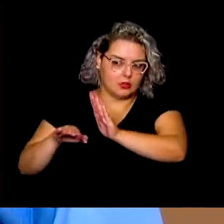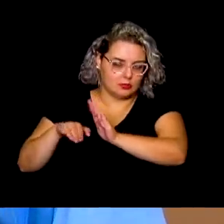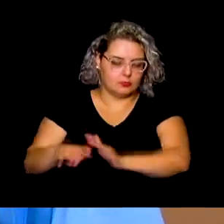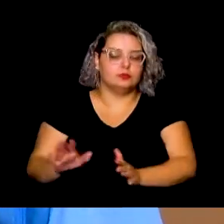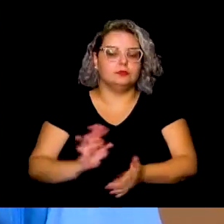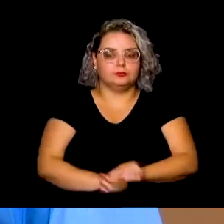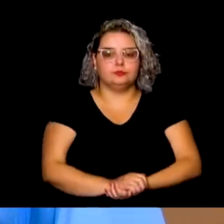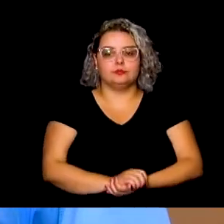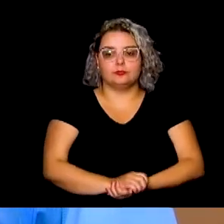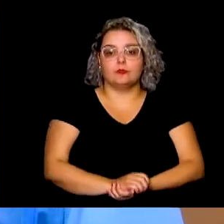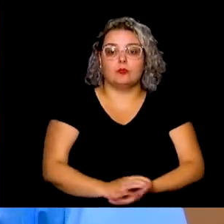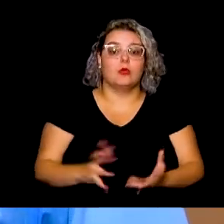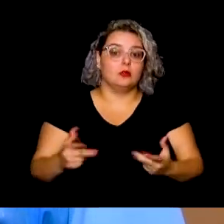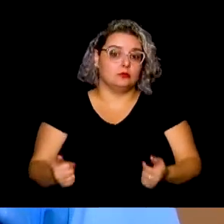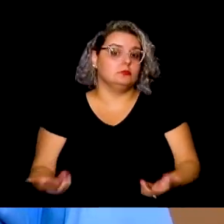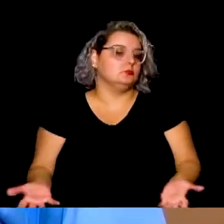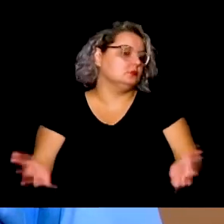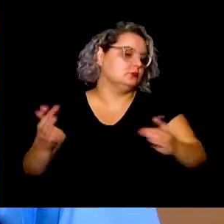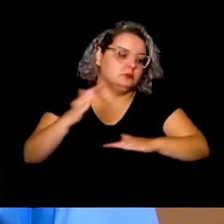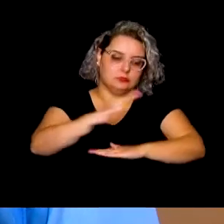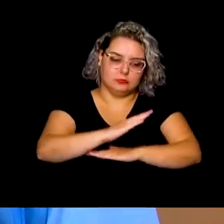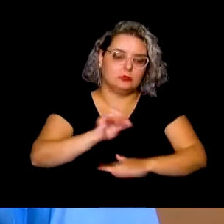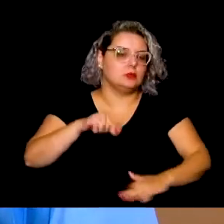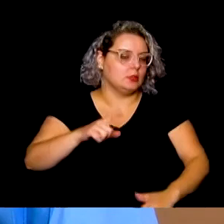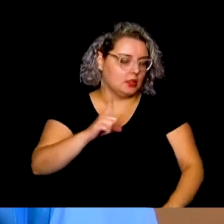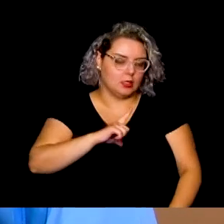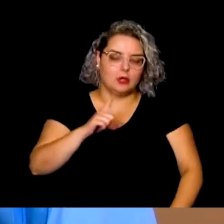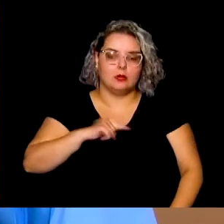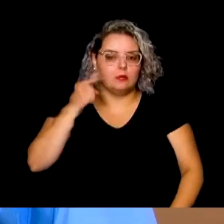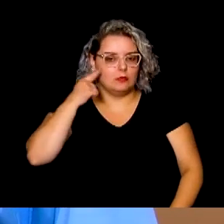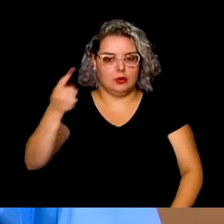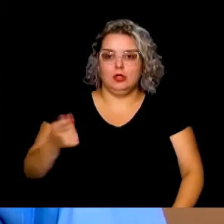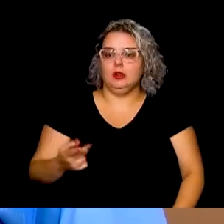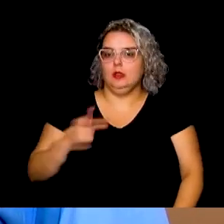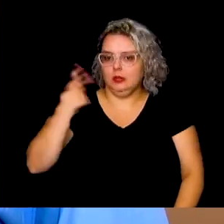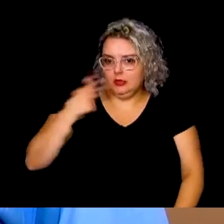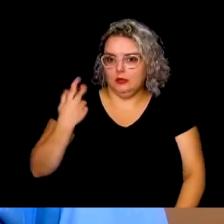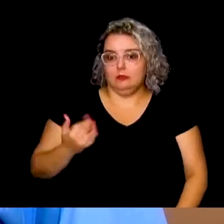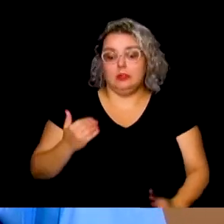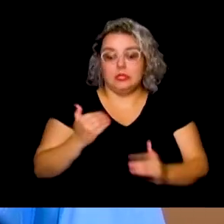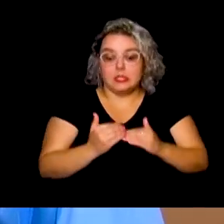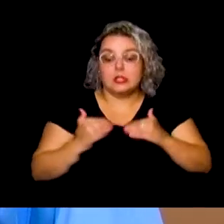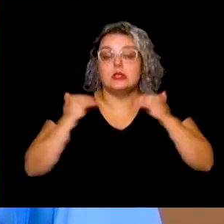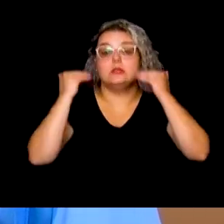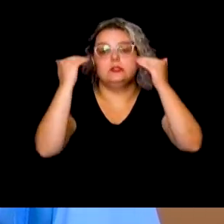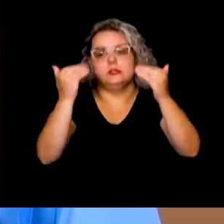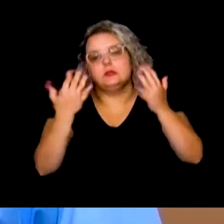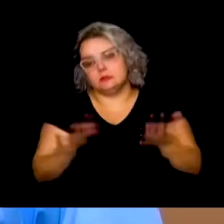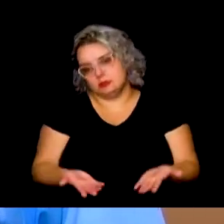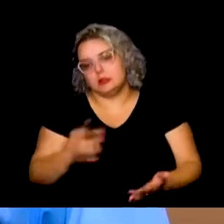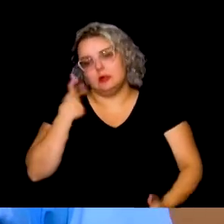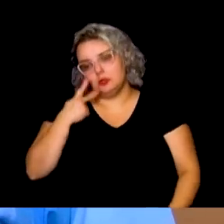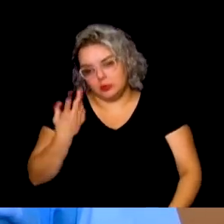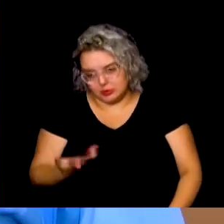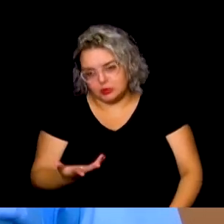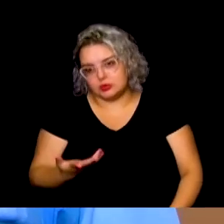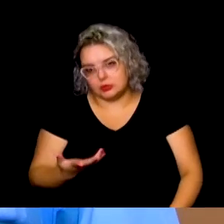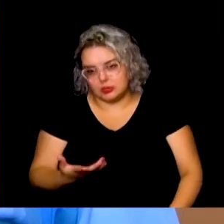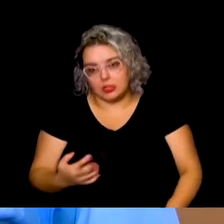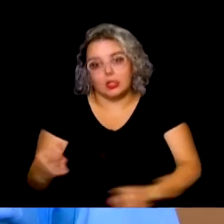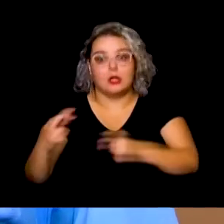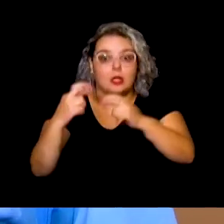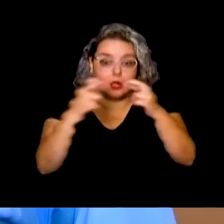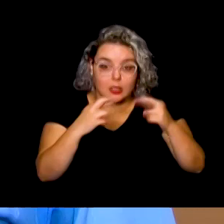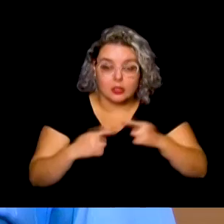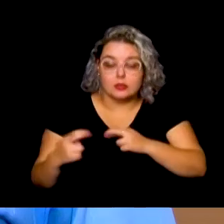a minha toda a comissão da casa aspecto político importante mas ela está acima disso ela tem que